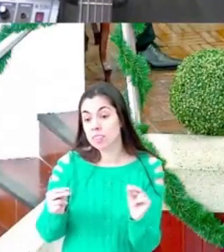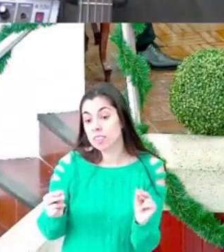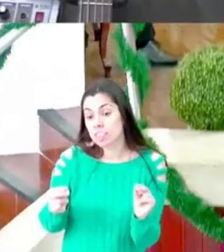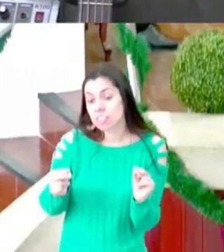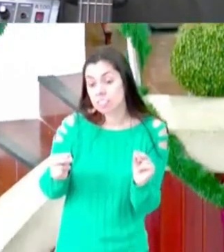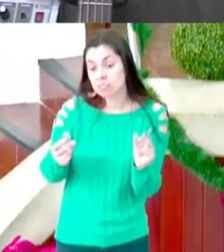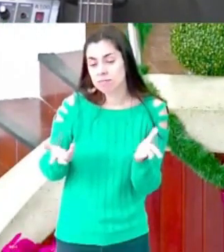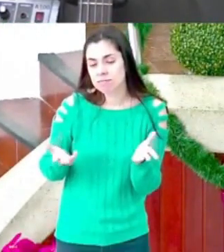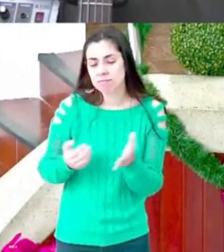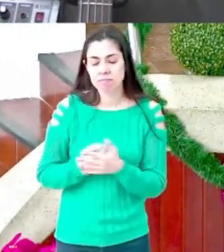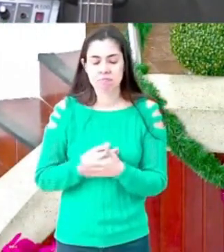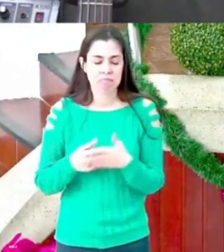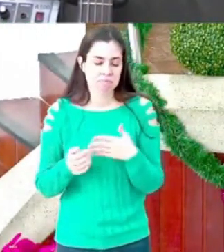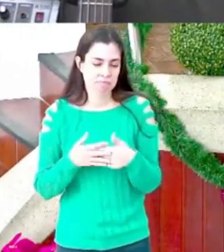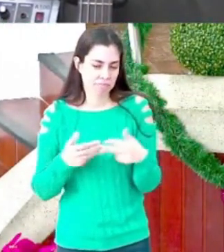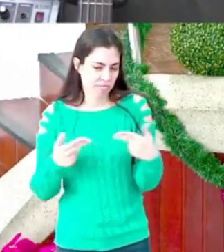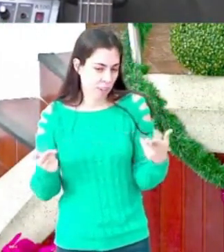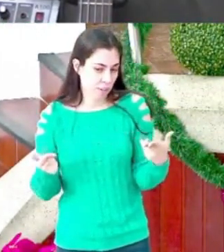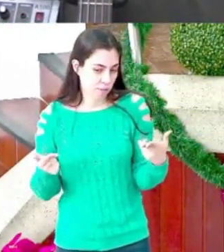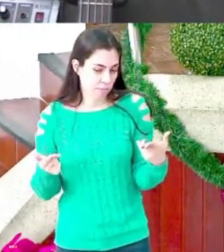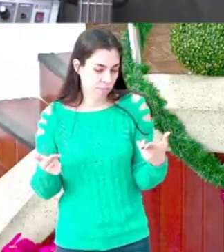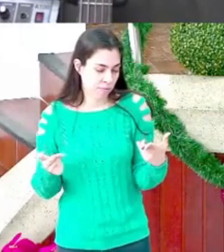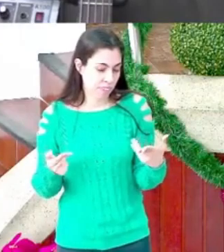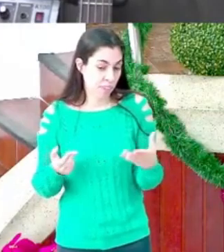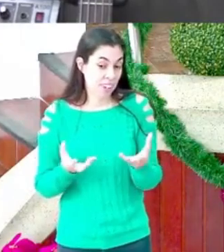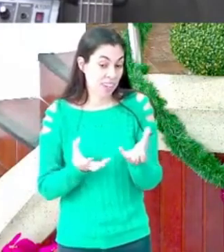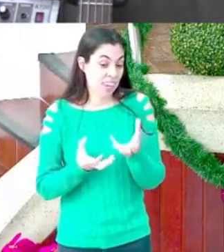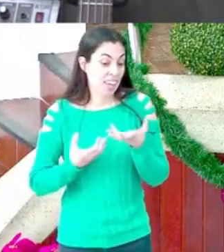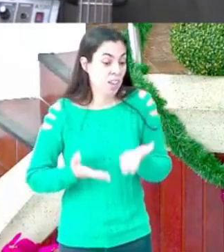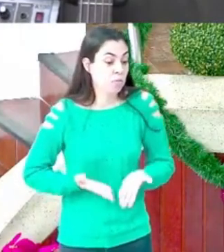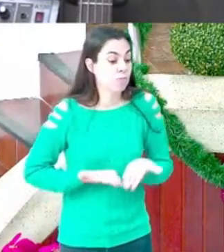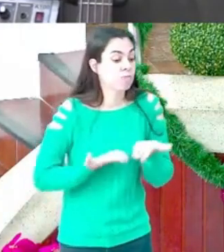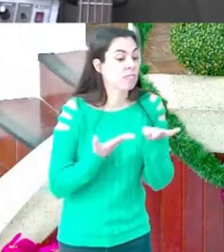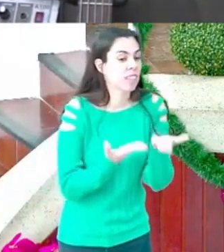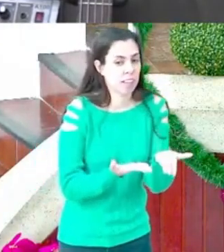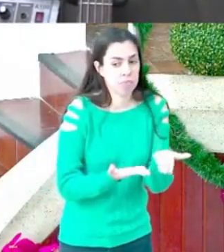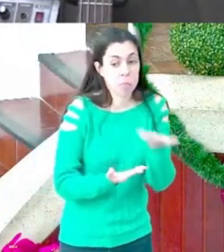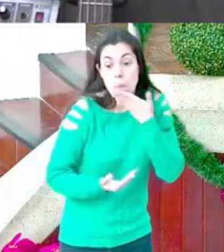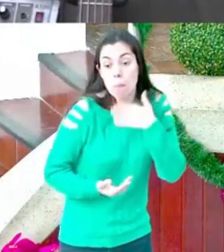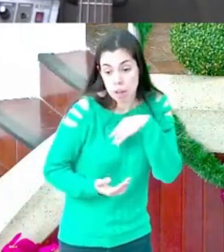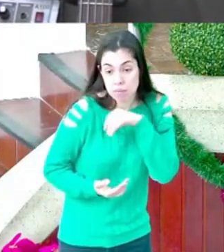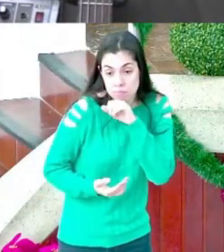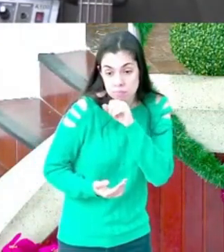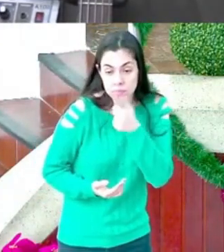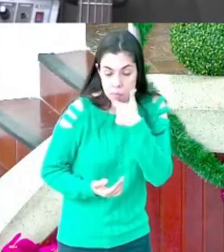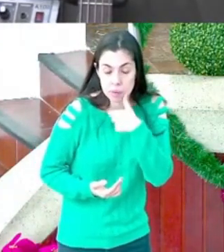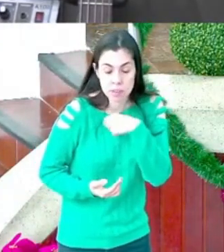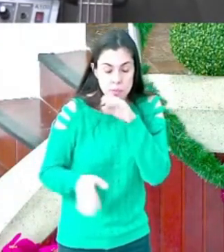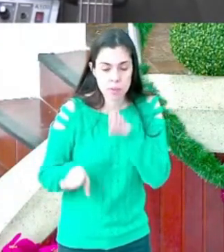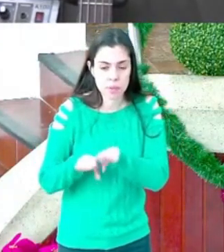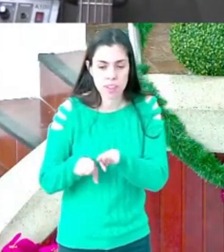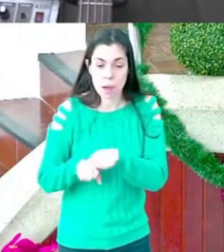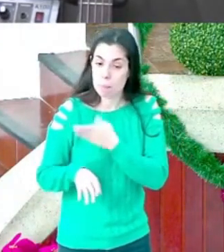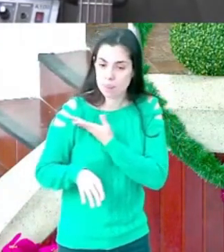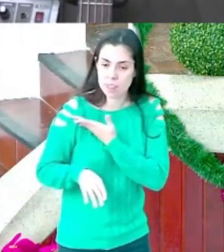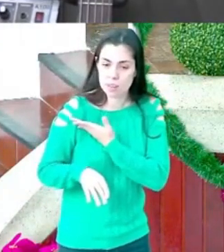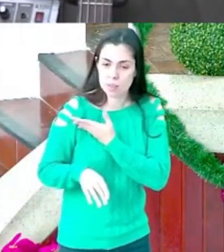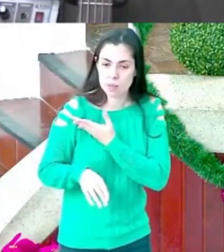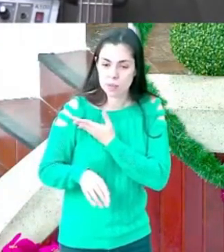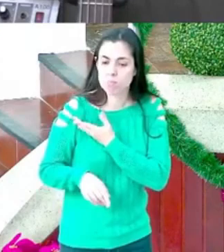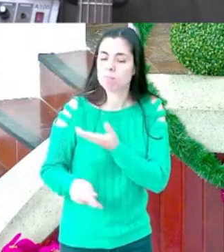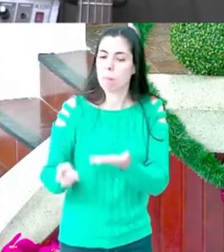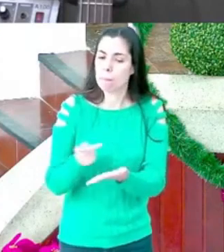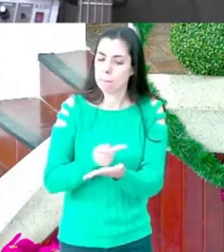bondosa, que você possa dar a ele, a ela, aos seus pais, mas para que você possa fazer